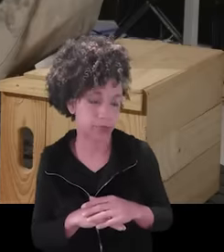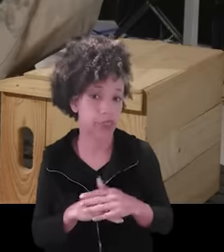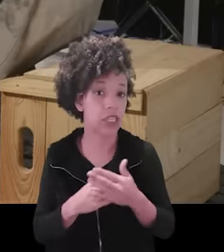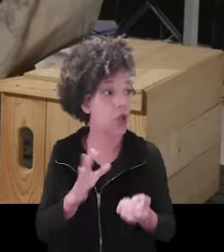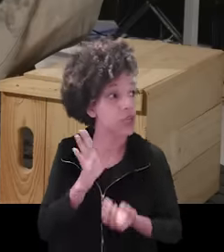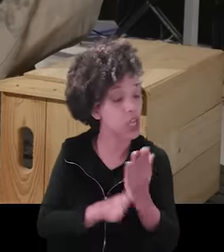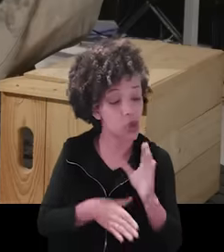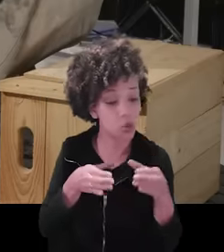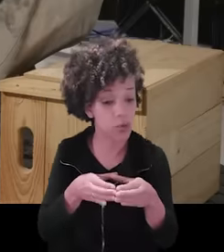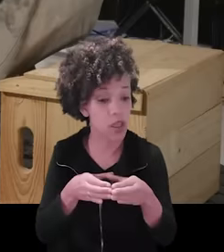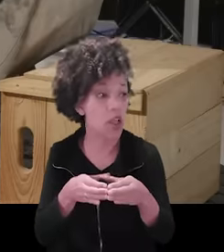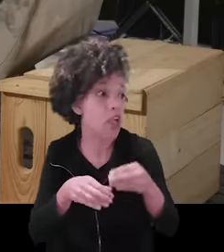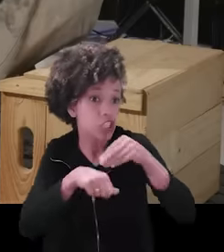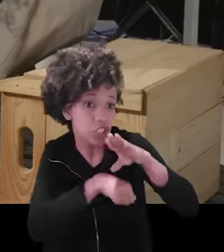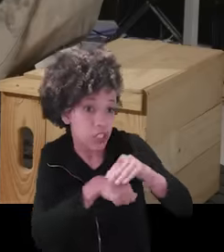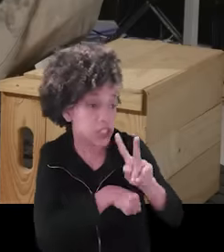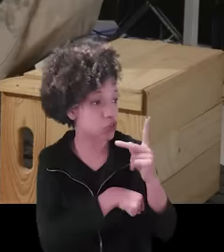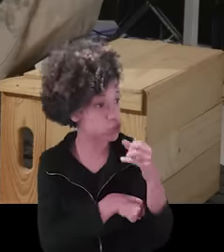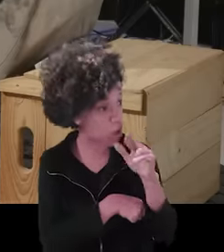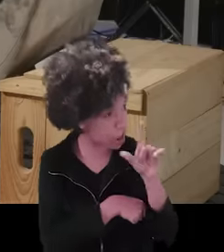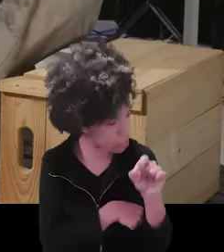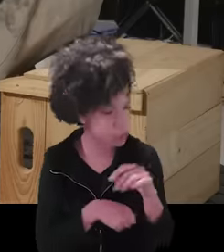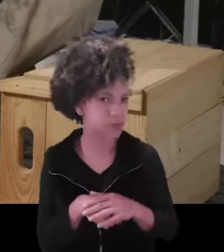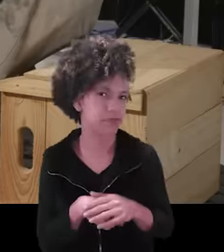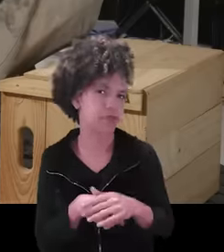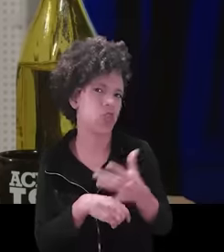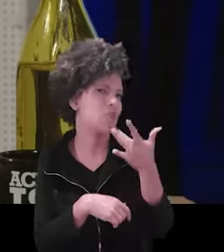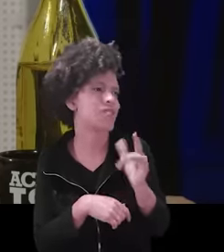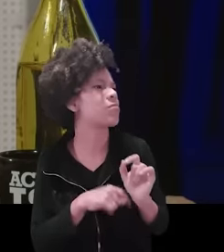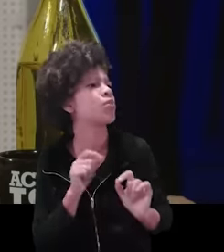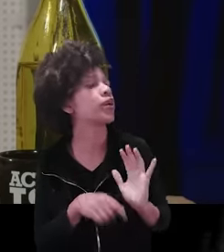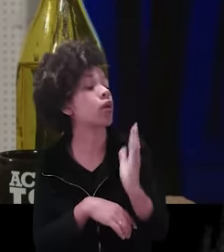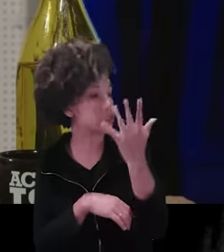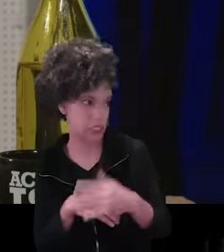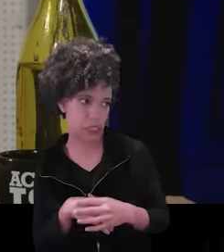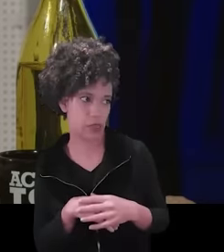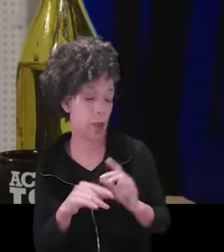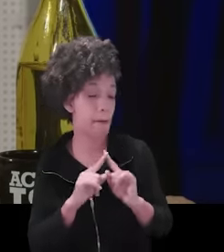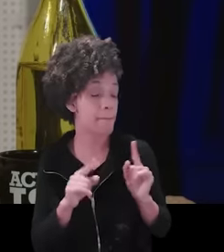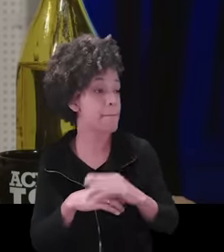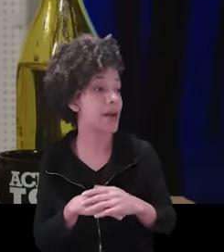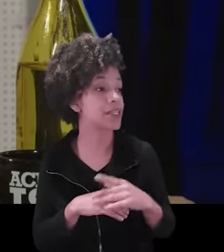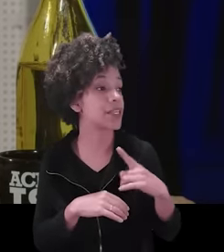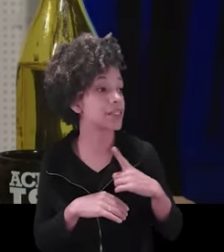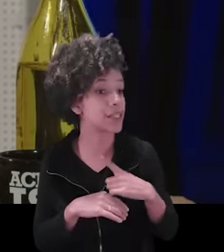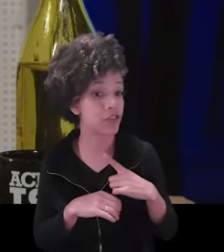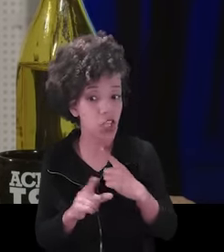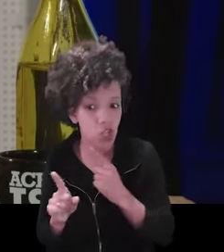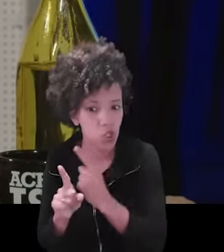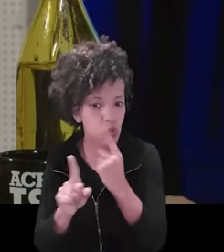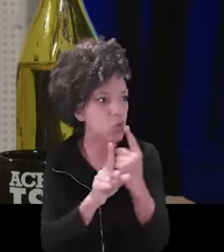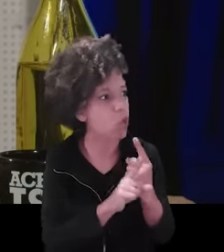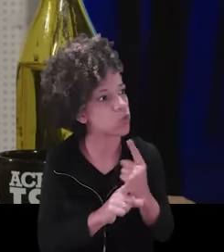e aí eu criei um grupo chamado em Orlando na época eu nem sabia o que eu queria ser mas ele acabou sendo